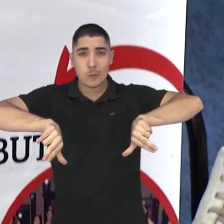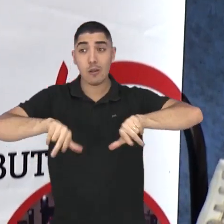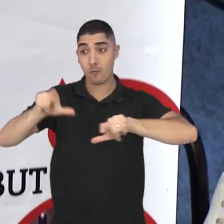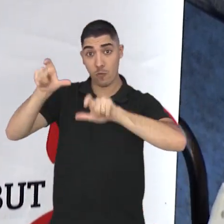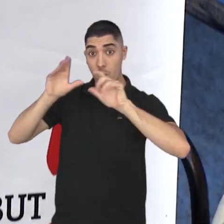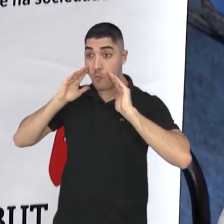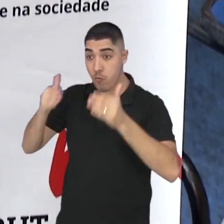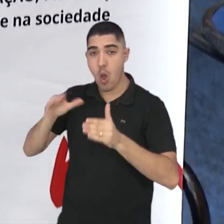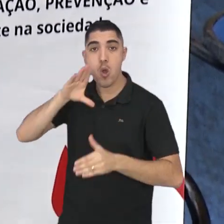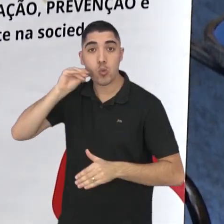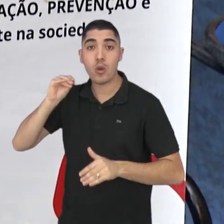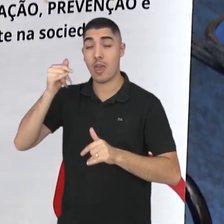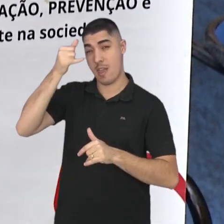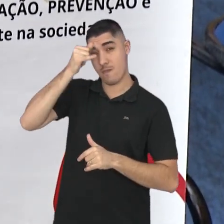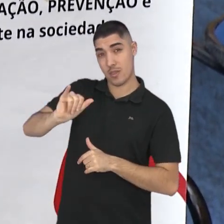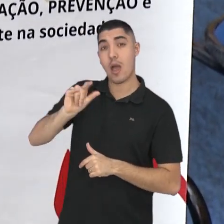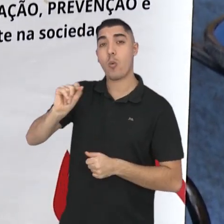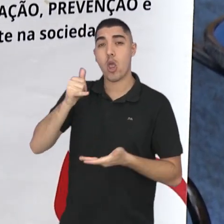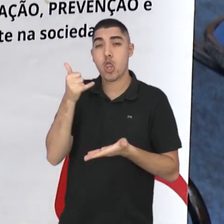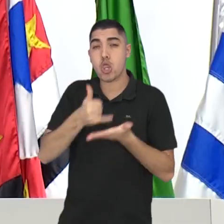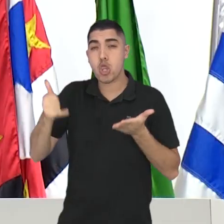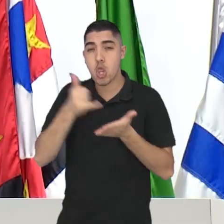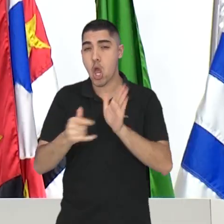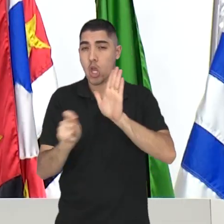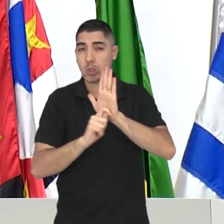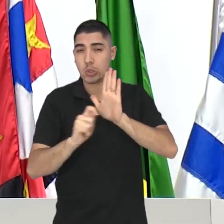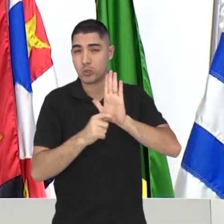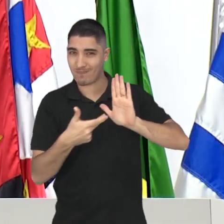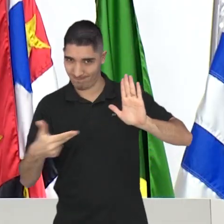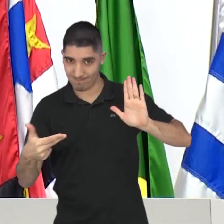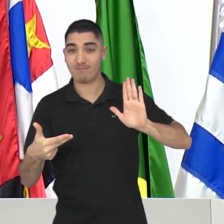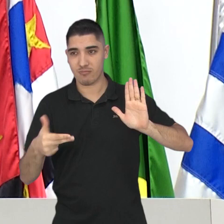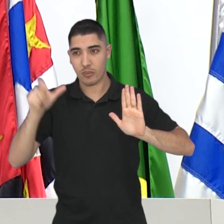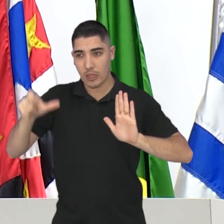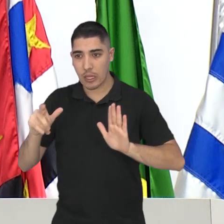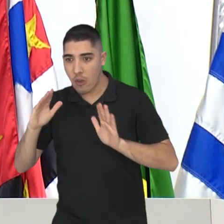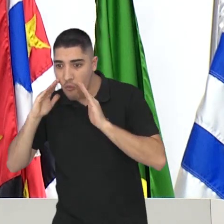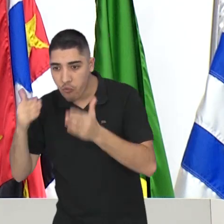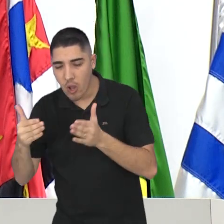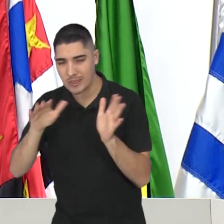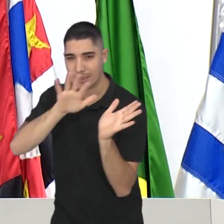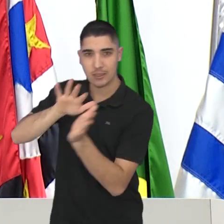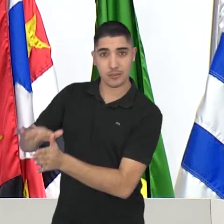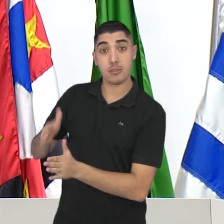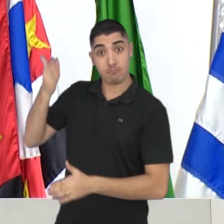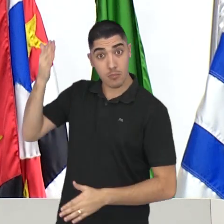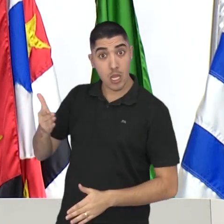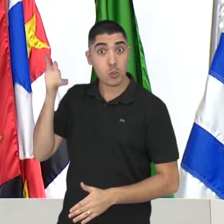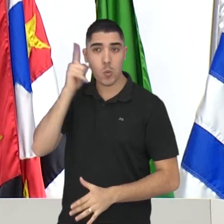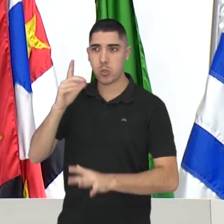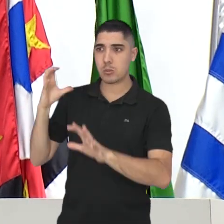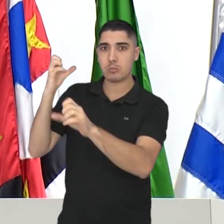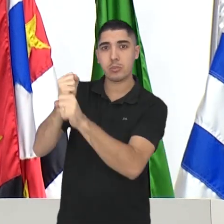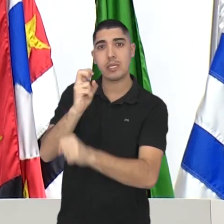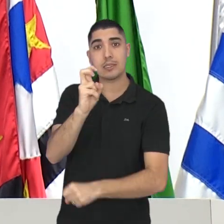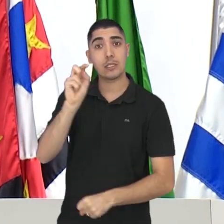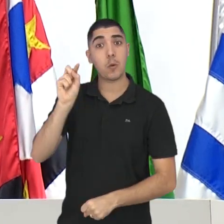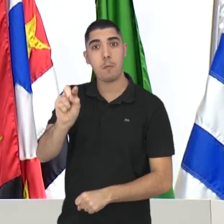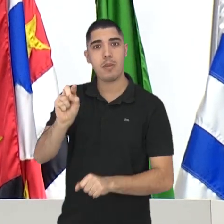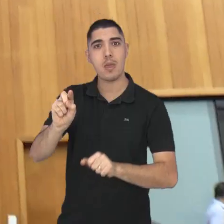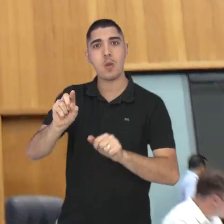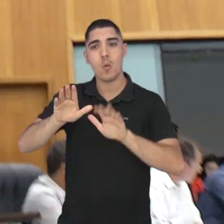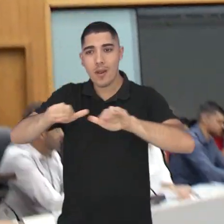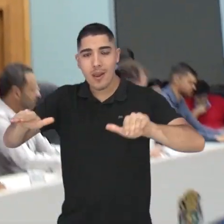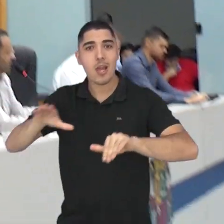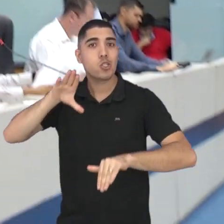adolescentes focadas na prevenção das drogas. Segundo Petiti, este trabalho já alcançou 5.000 crianças e